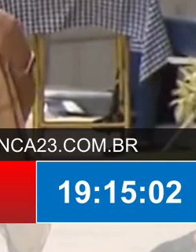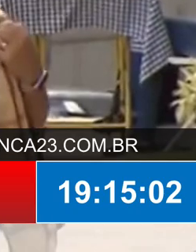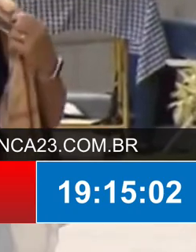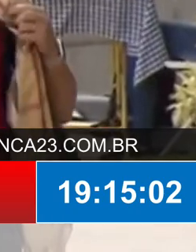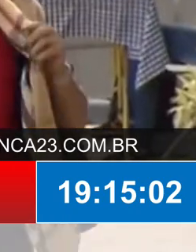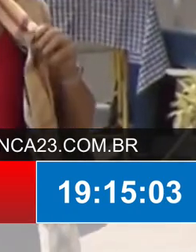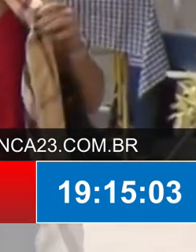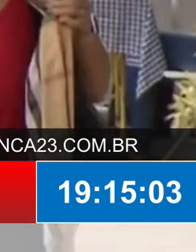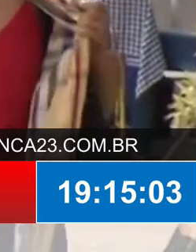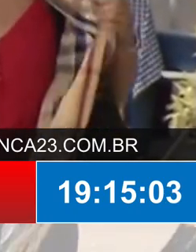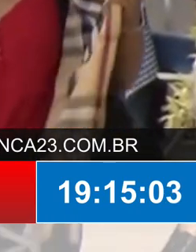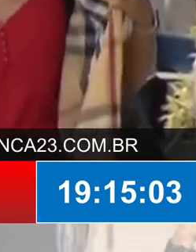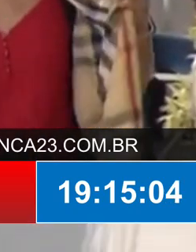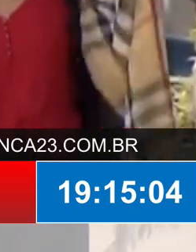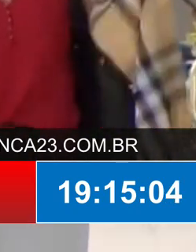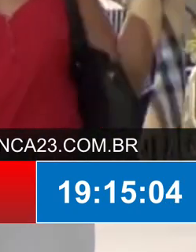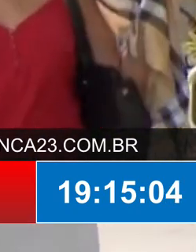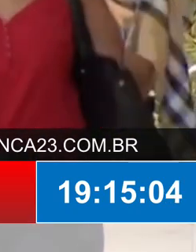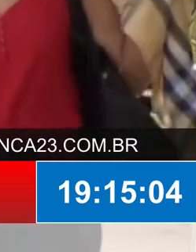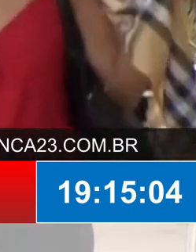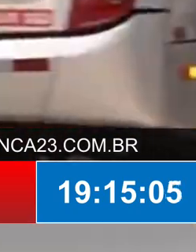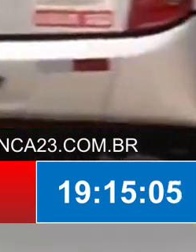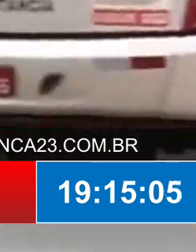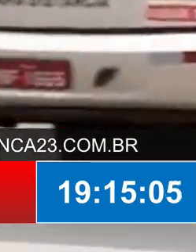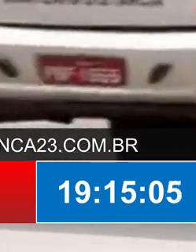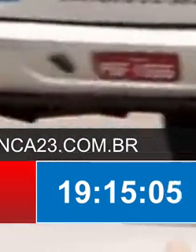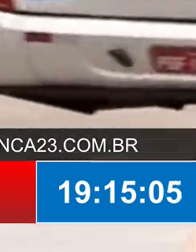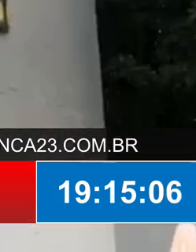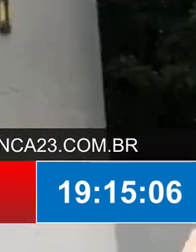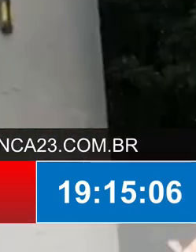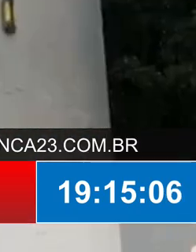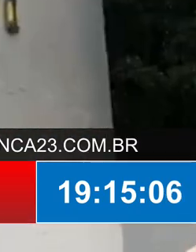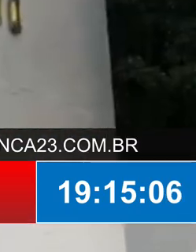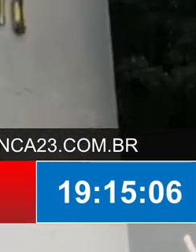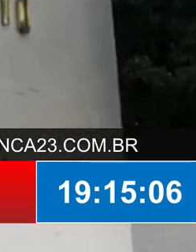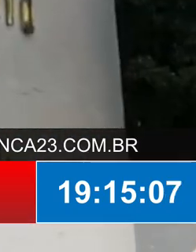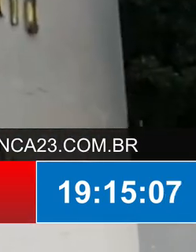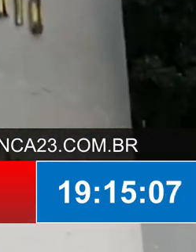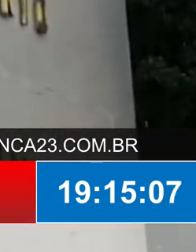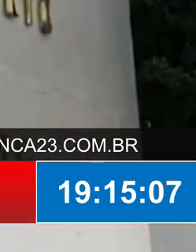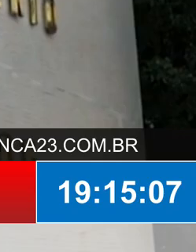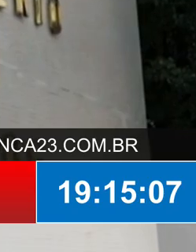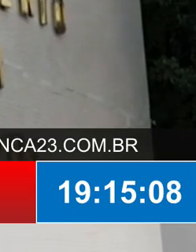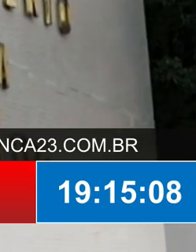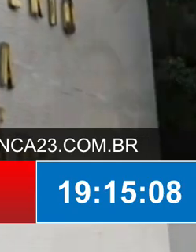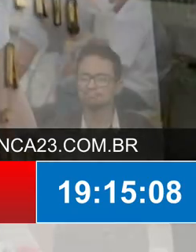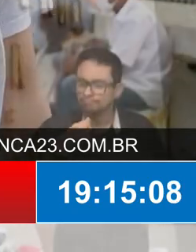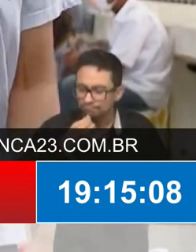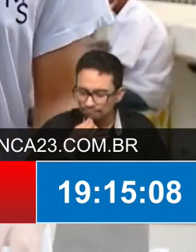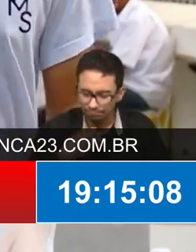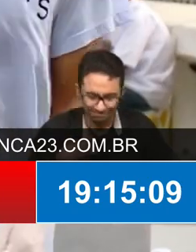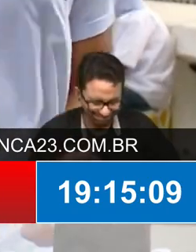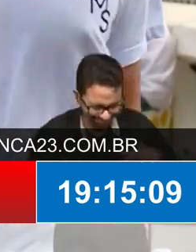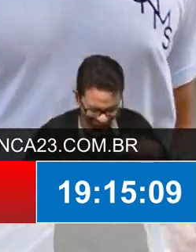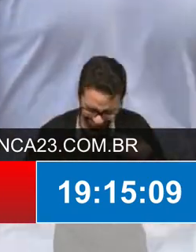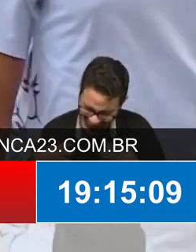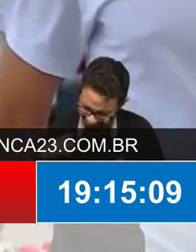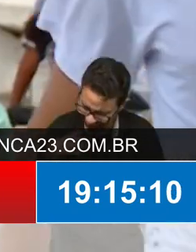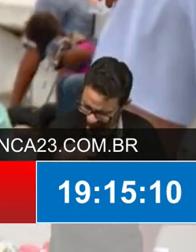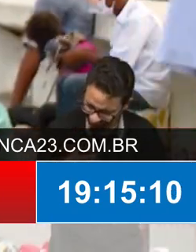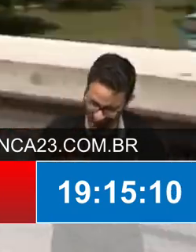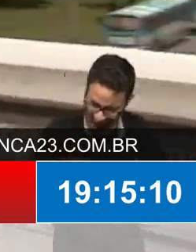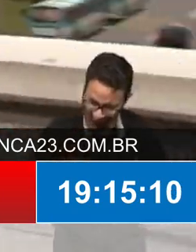Tem a reportagem completa, joga na tela do JR23. Tristeza, angústia e ansiedade